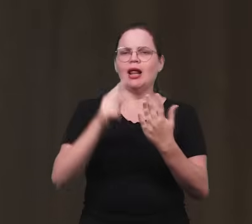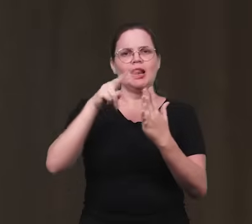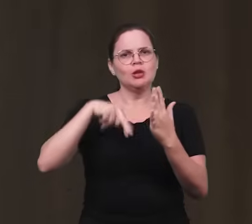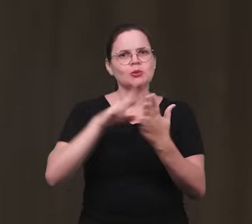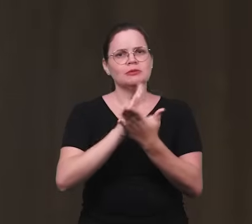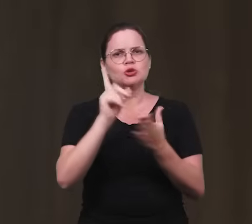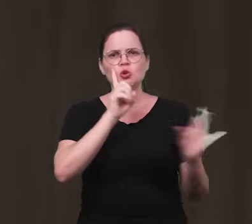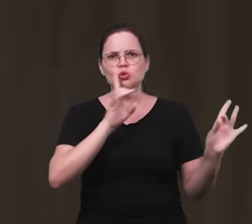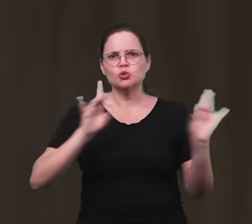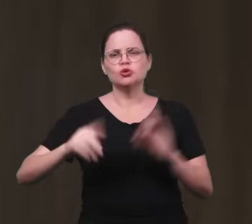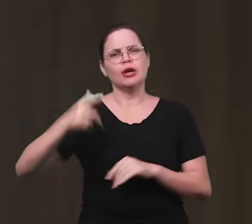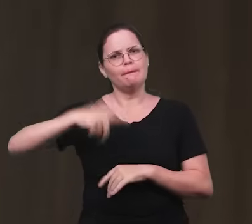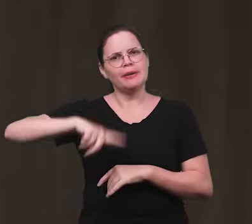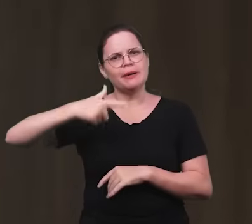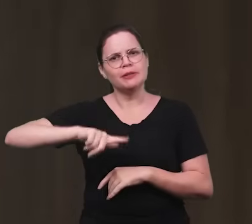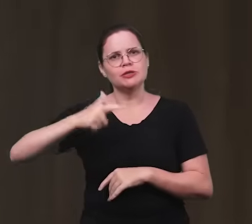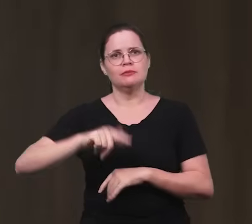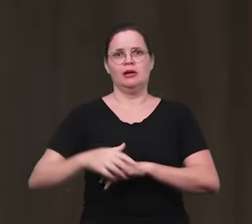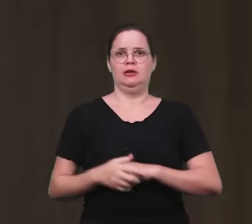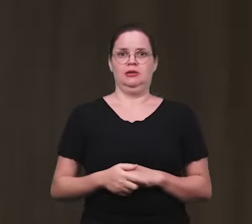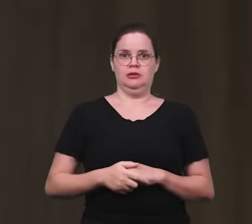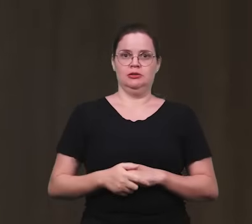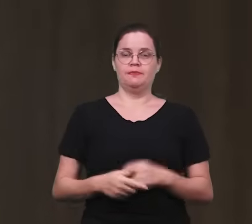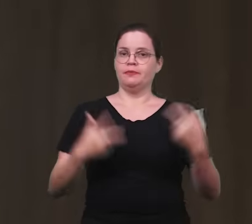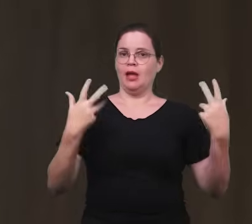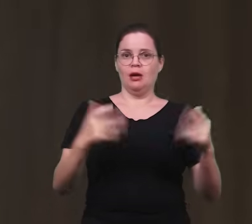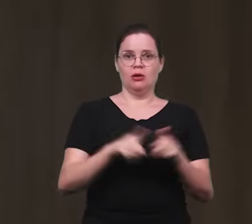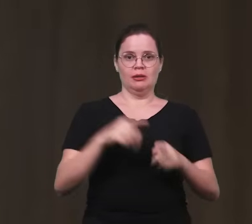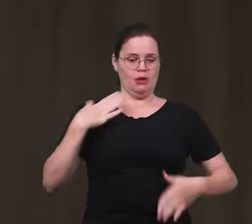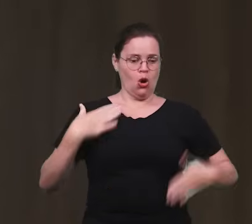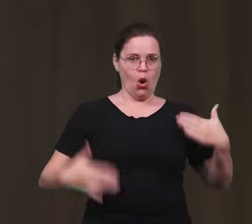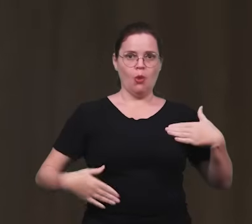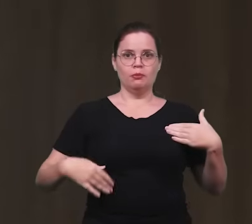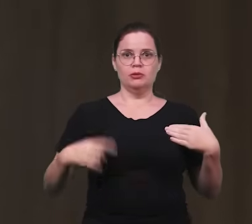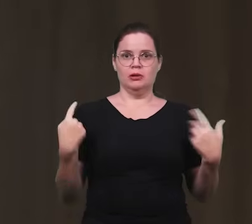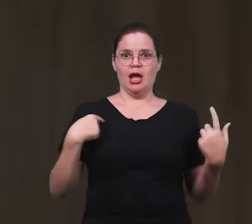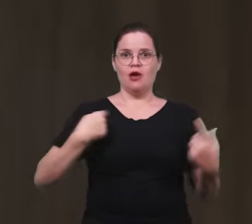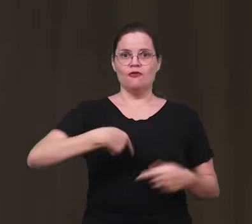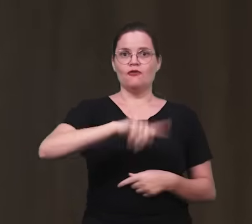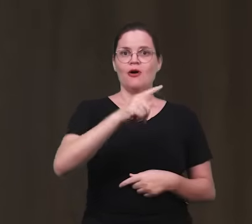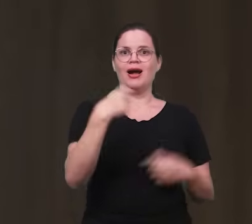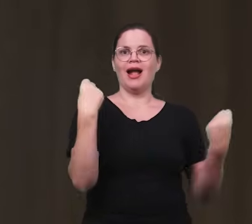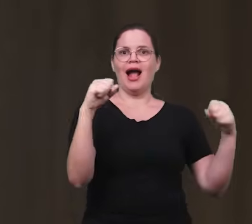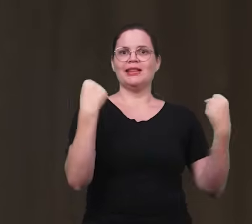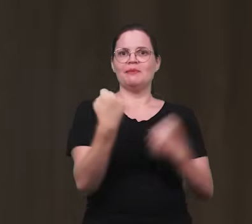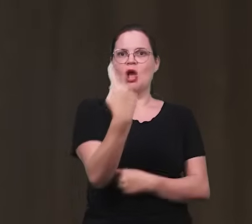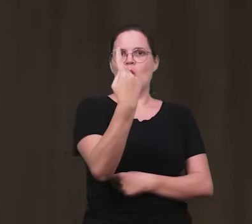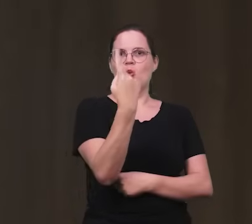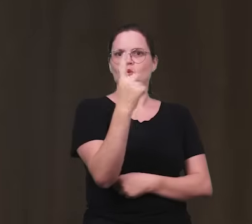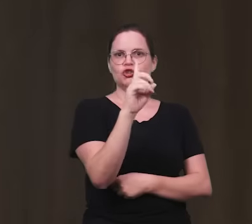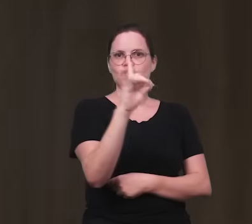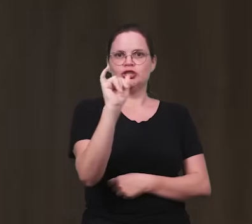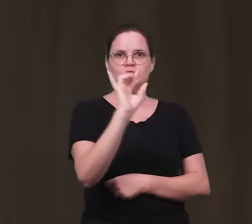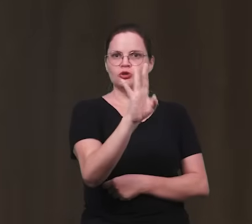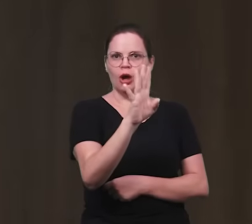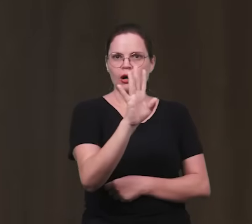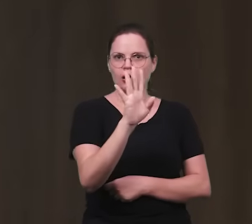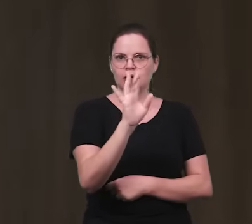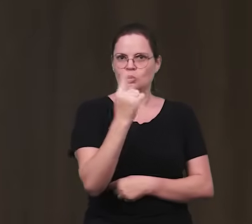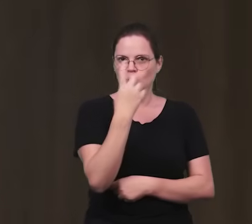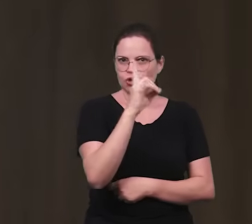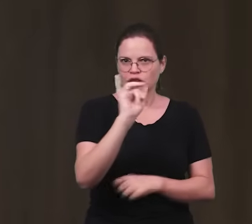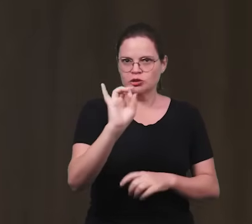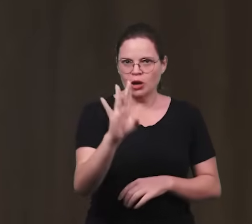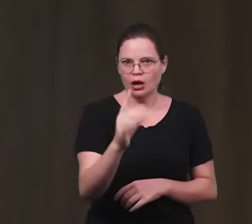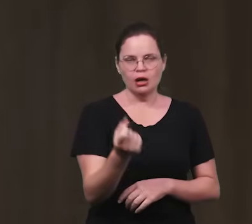constante e repetitivo. E a palavra do Senhor nos orienta a isso. Sede constantes e abundantes em toda a obra do Senhor, firmes e inconstantes, né?